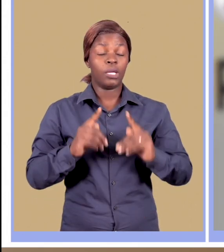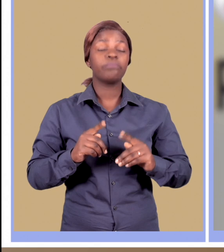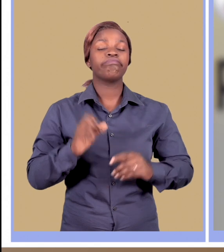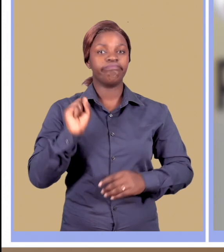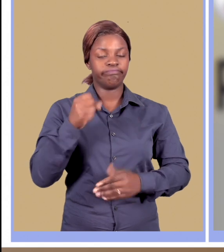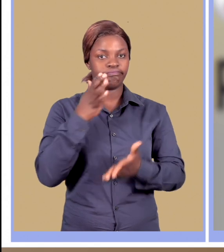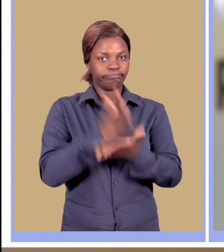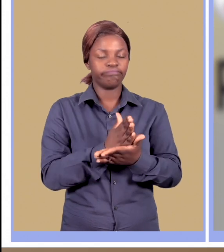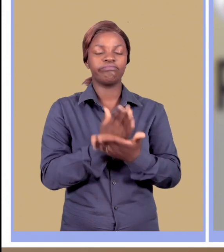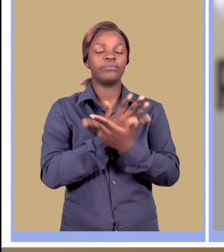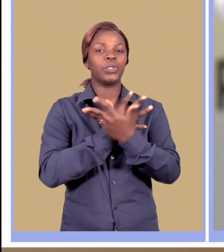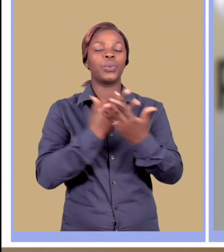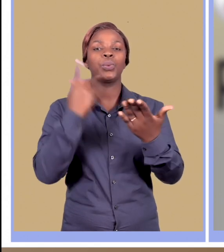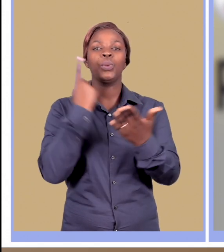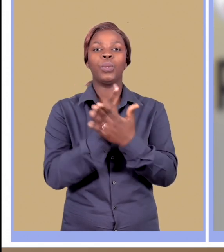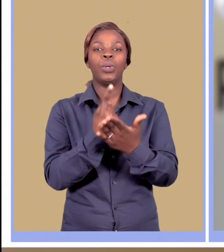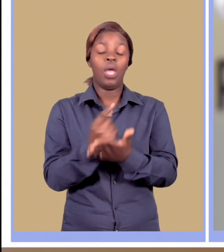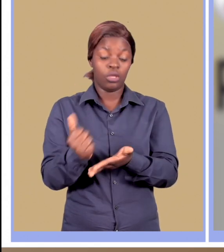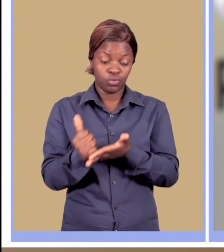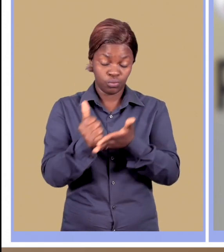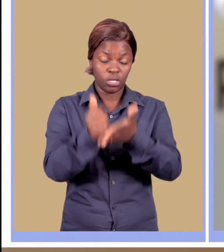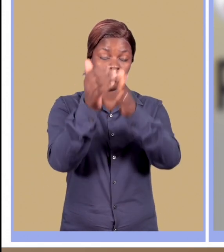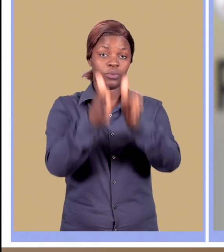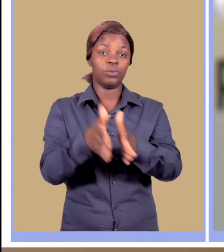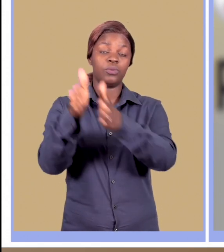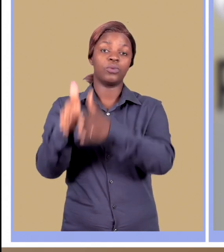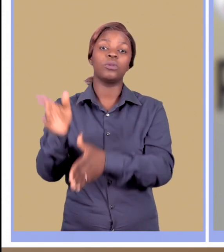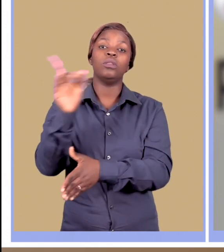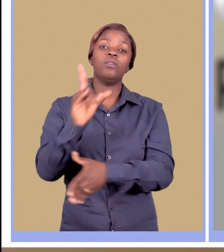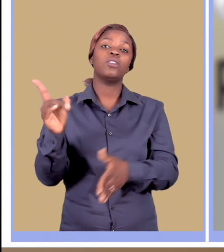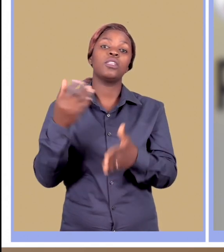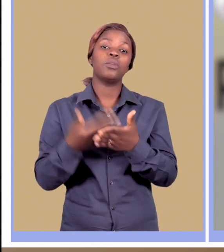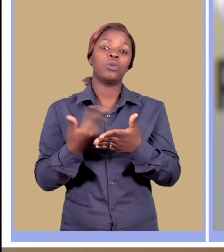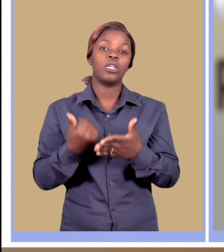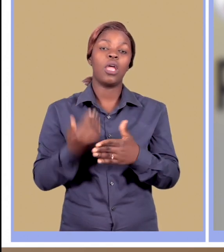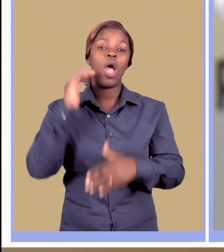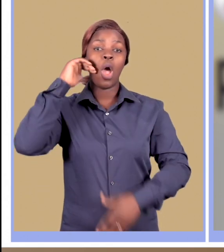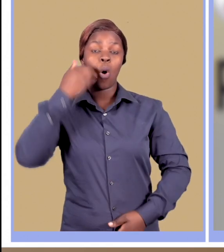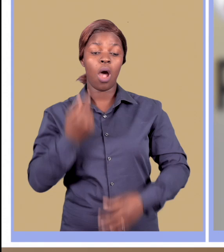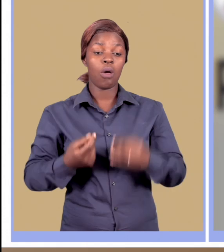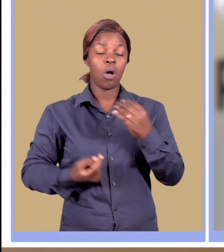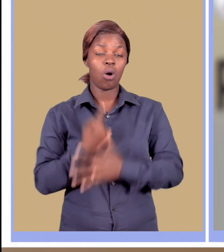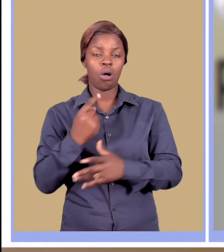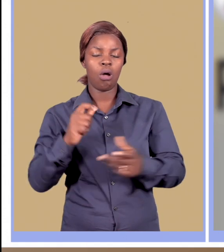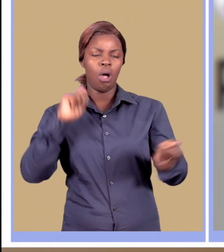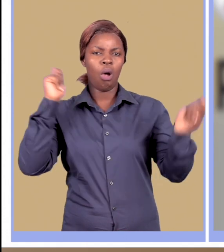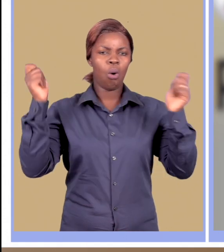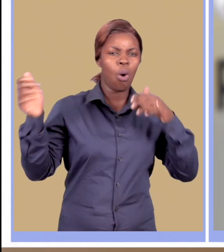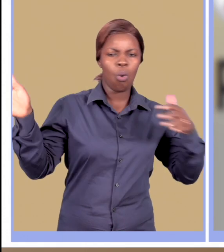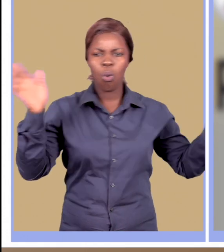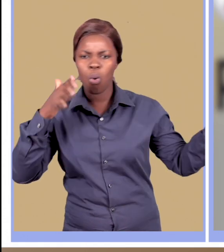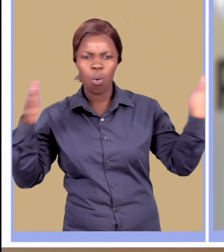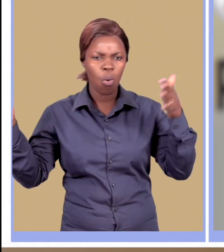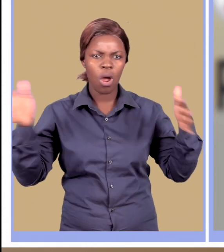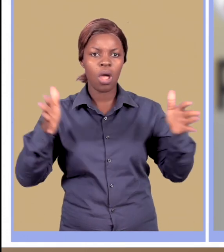Bom, é muito importante olhar-se para esta camada social, porque quando há ciclones,